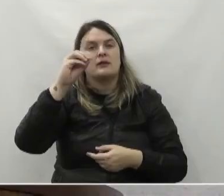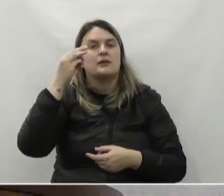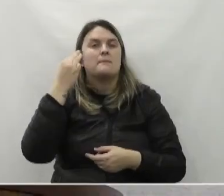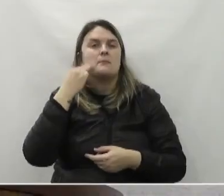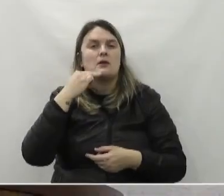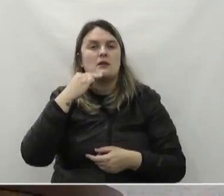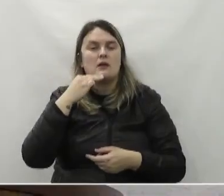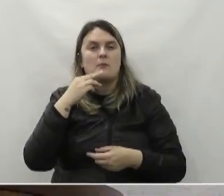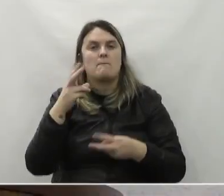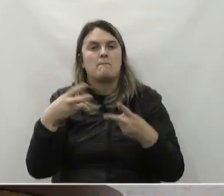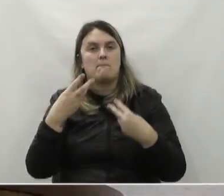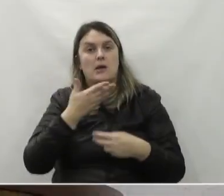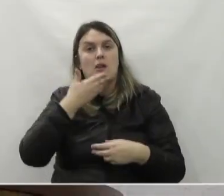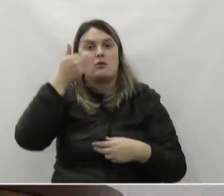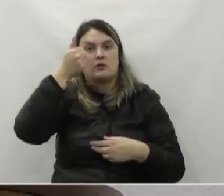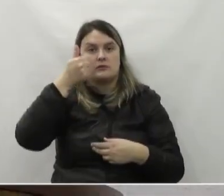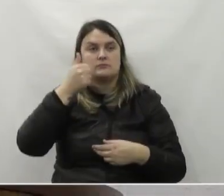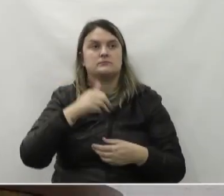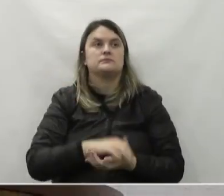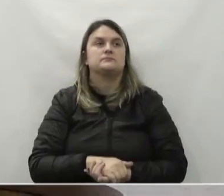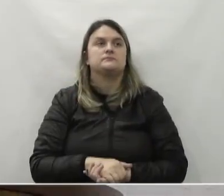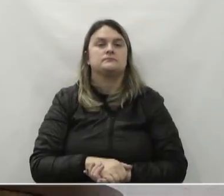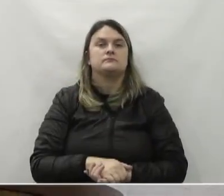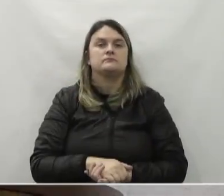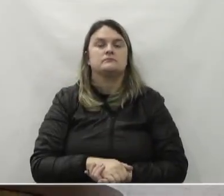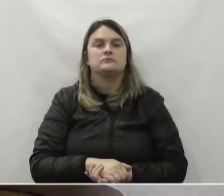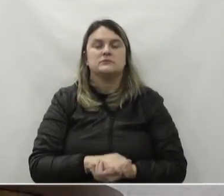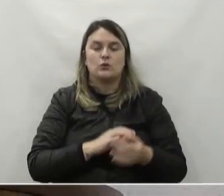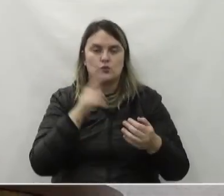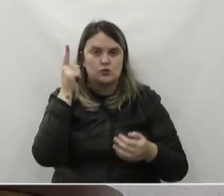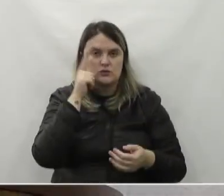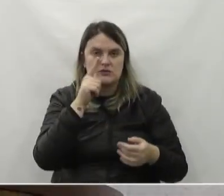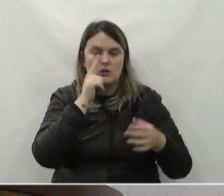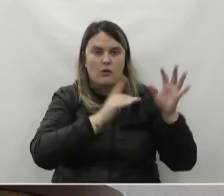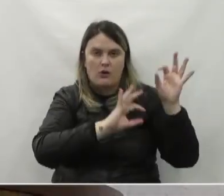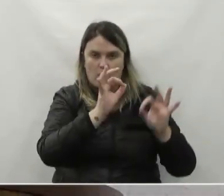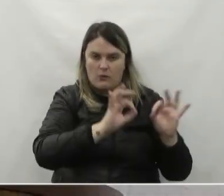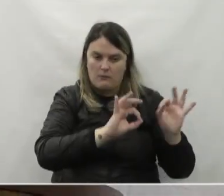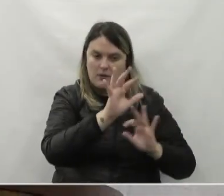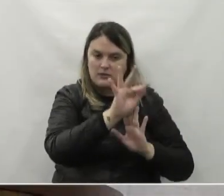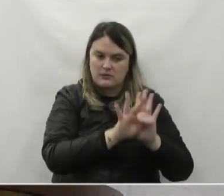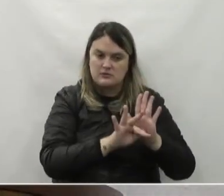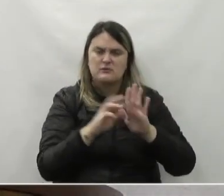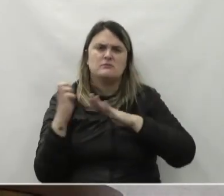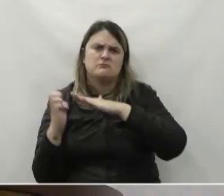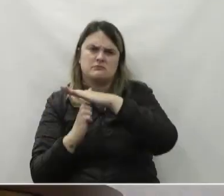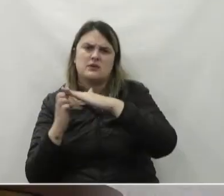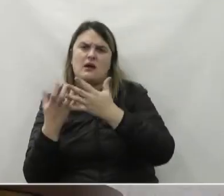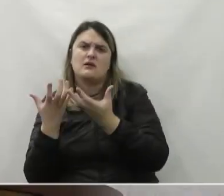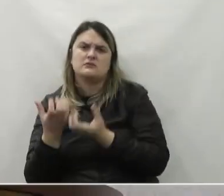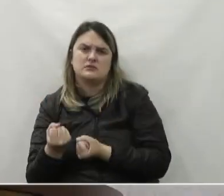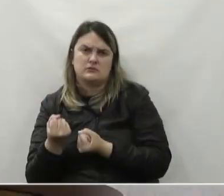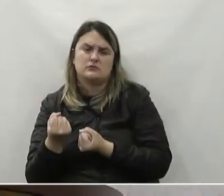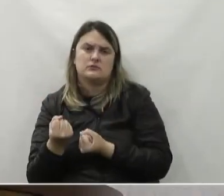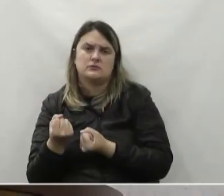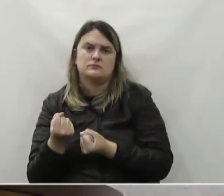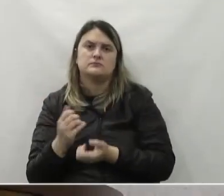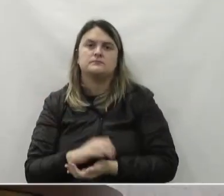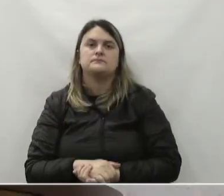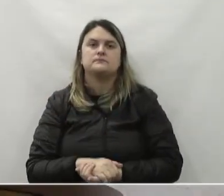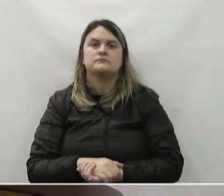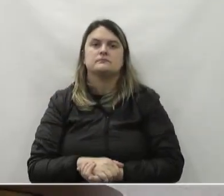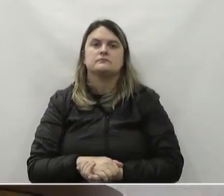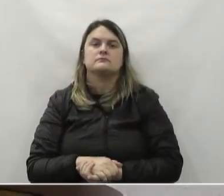milhões. Então, a gente também conseguiu reformular isso daí. E a empresa também acabou abrindo mão